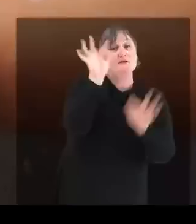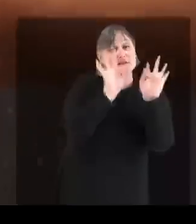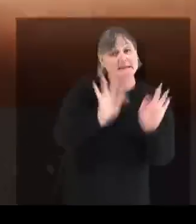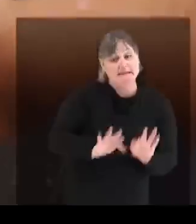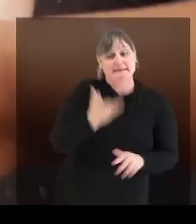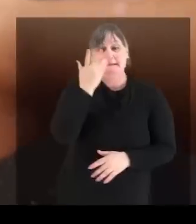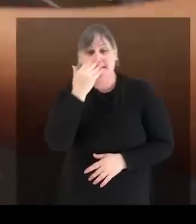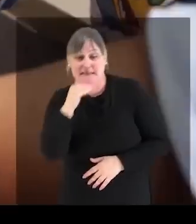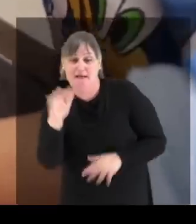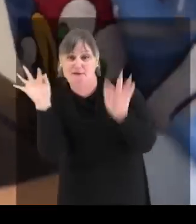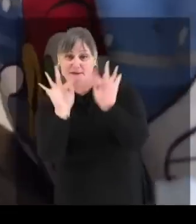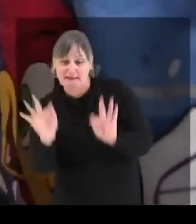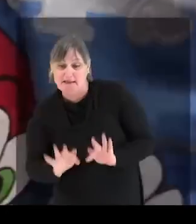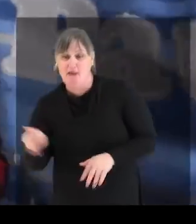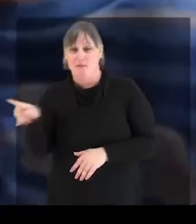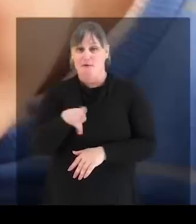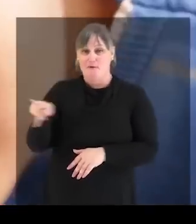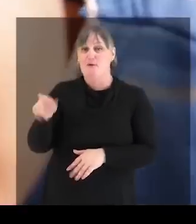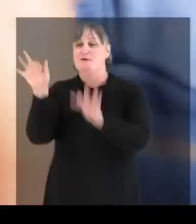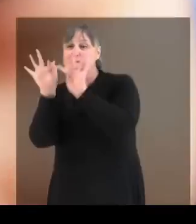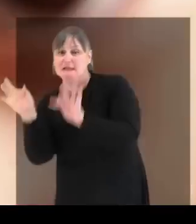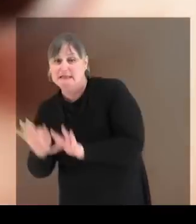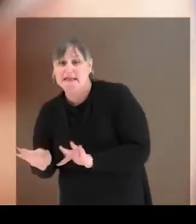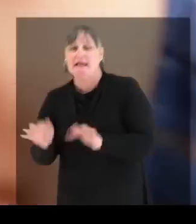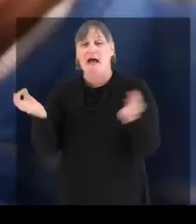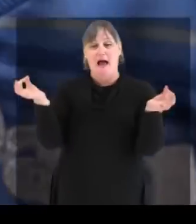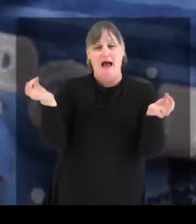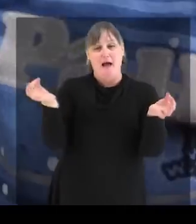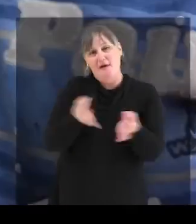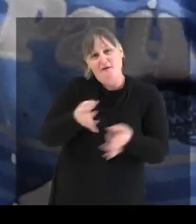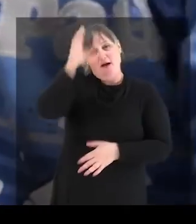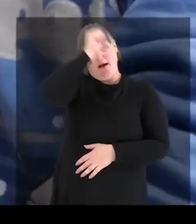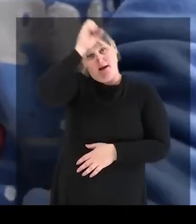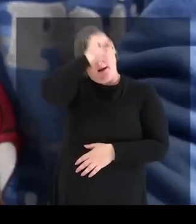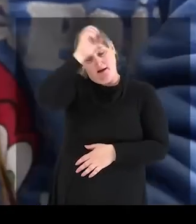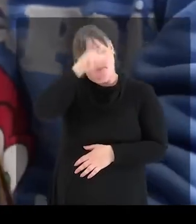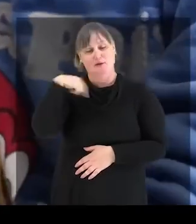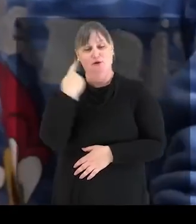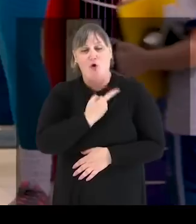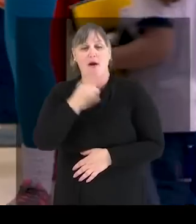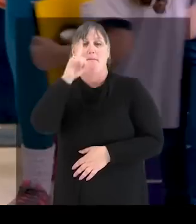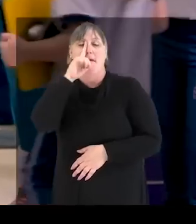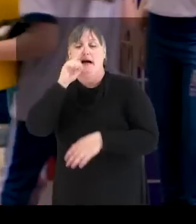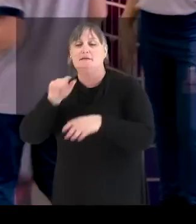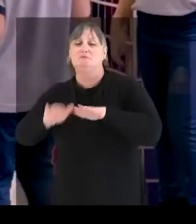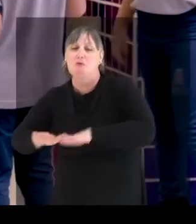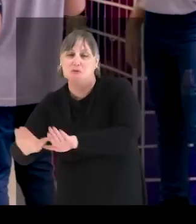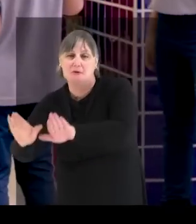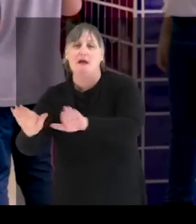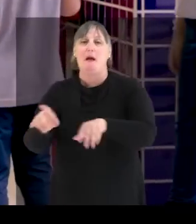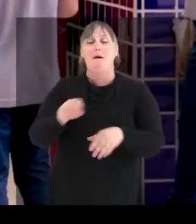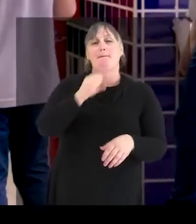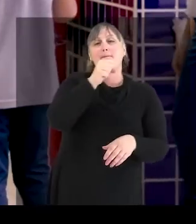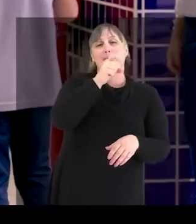felizes, crianças felizes, professores felizes, aprendizagem bem feita. Então, hoje nós temos mães costureiras, pais